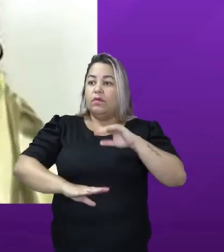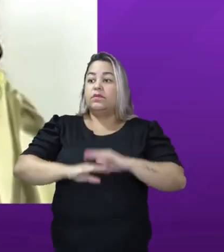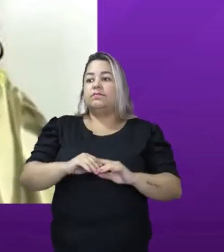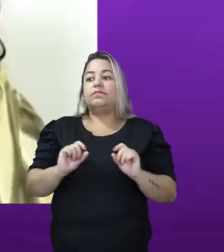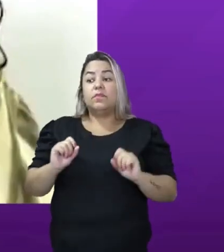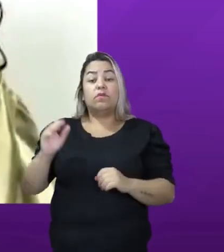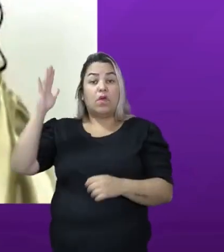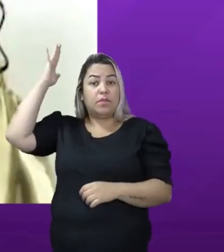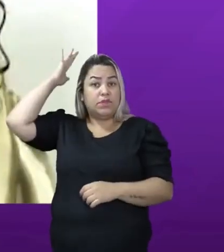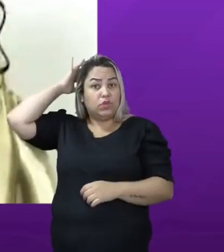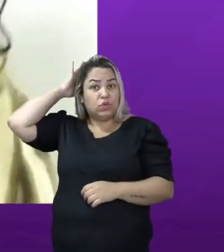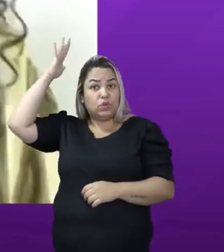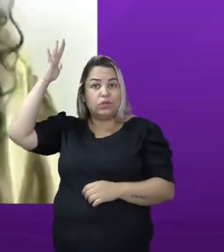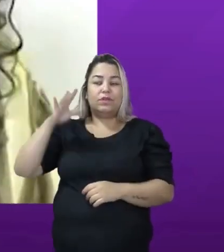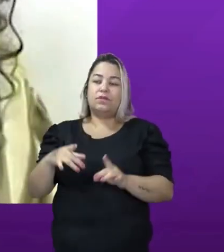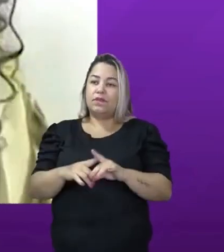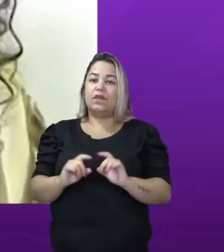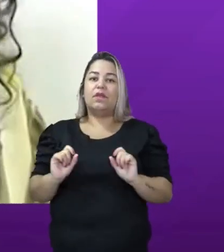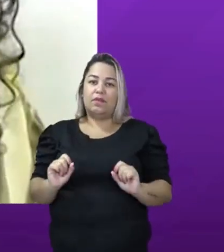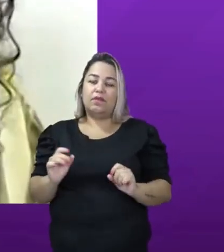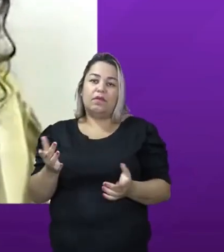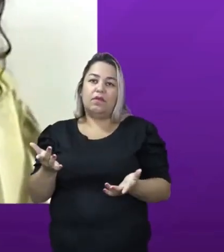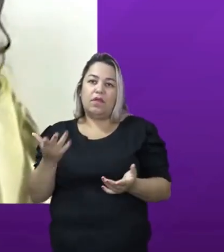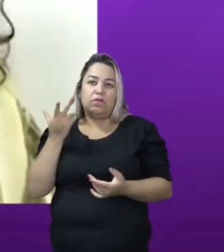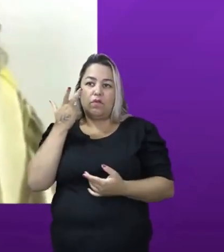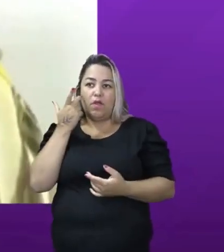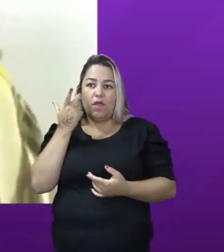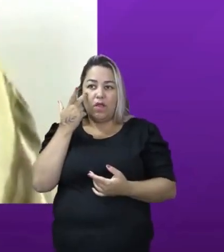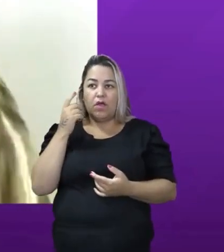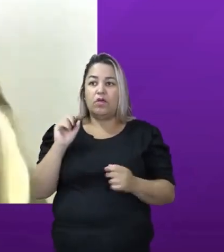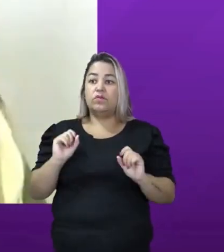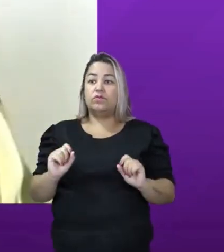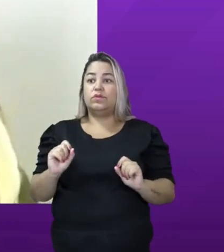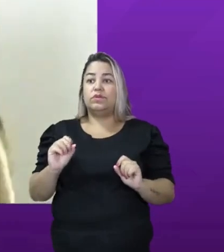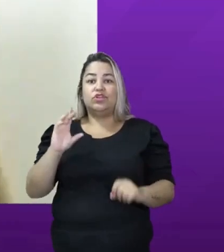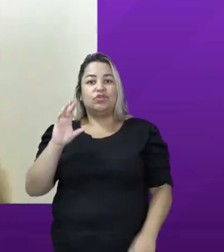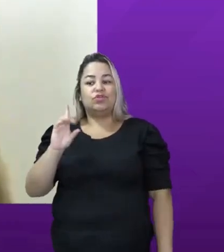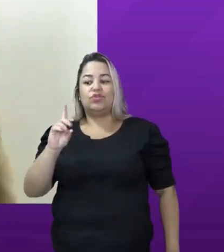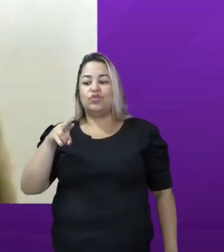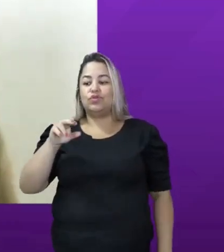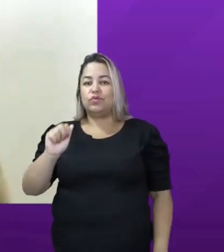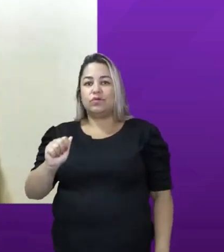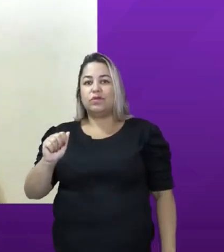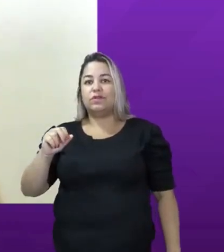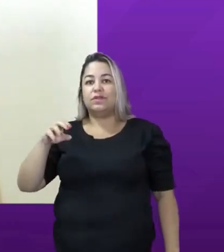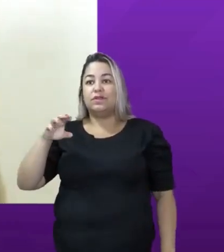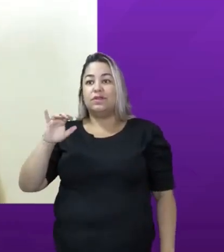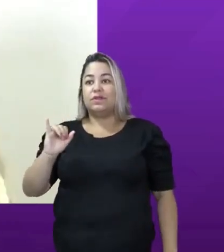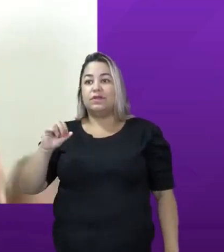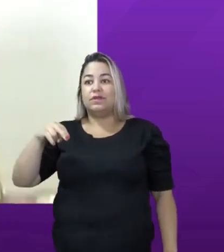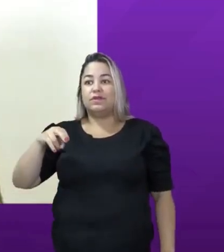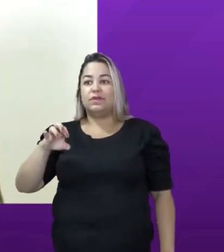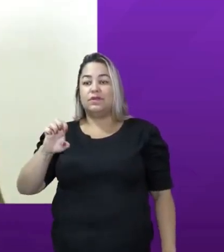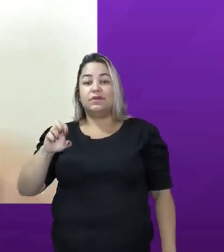absurdas. É natural os homens apelidarem as suas mulheres, por exemplo, de dona encrenca. Aí a gente acha que é só um apelido. É um apelido